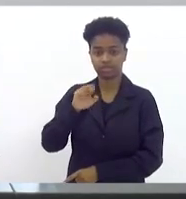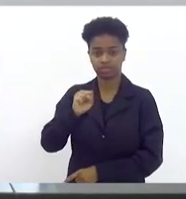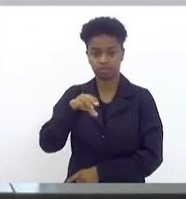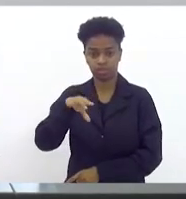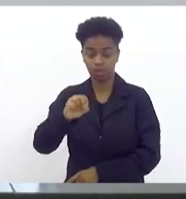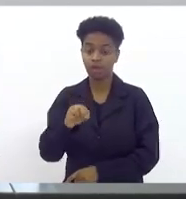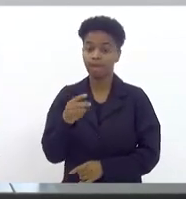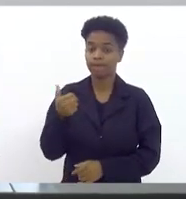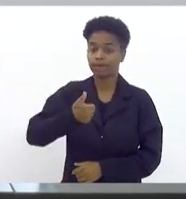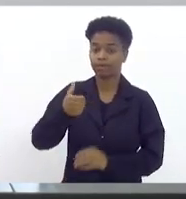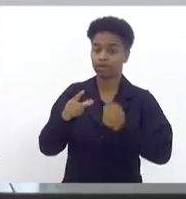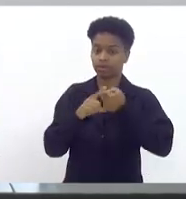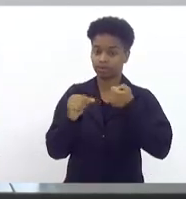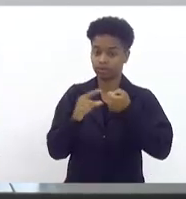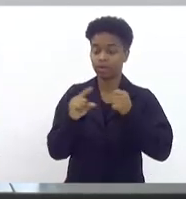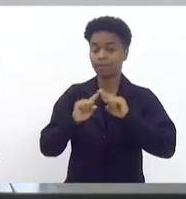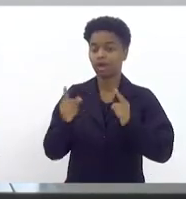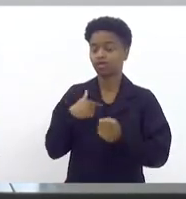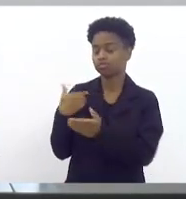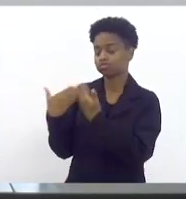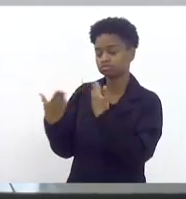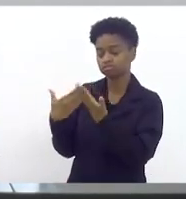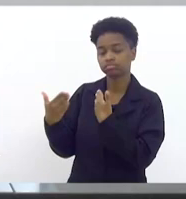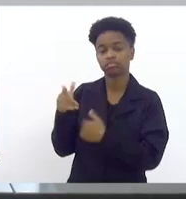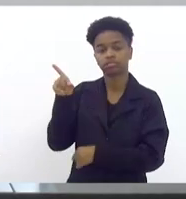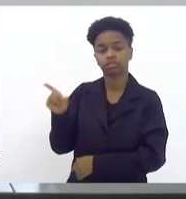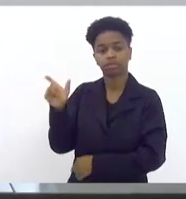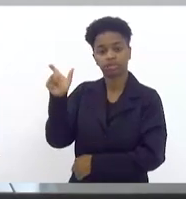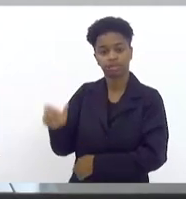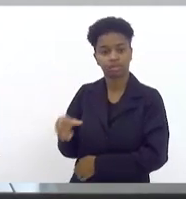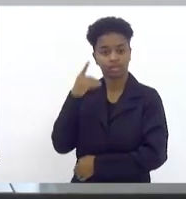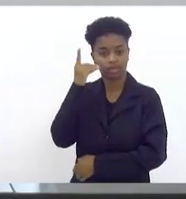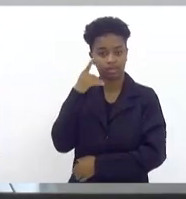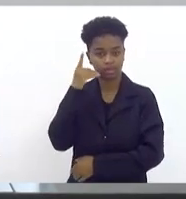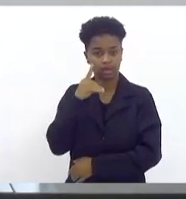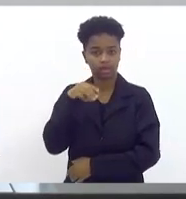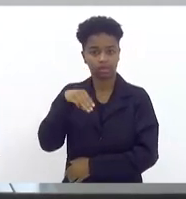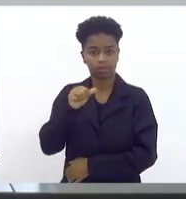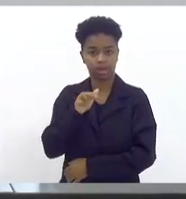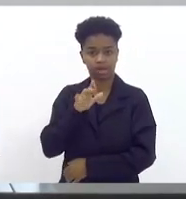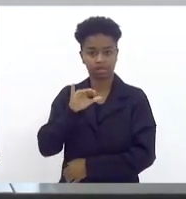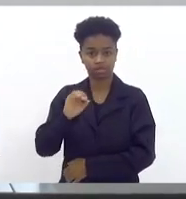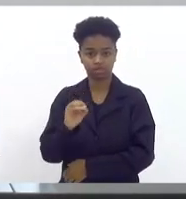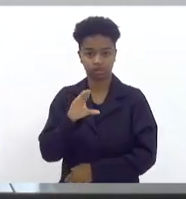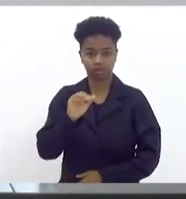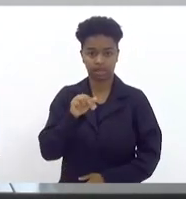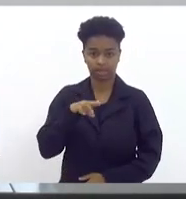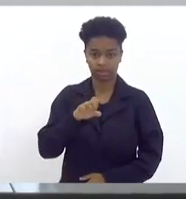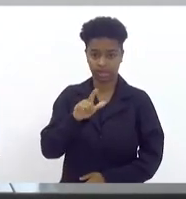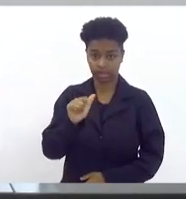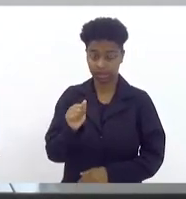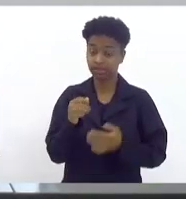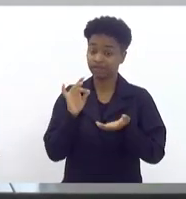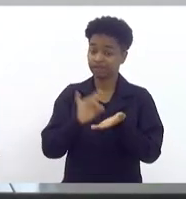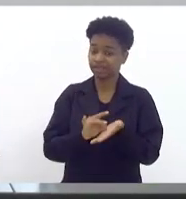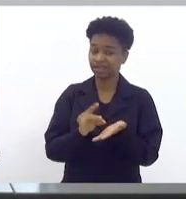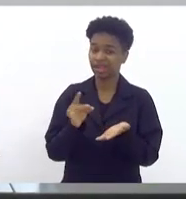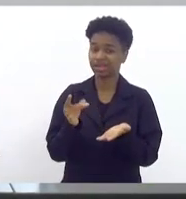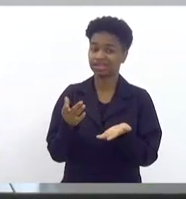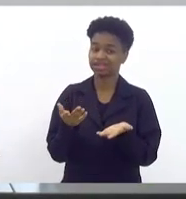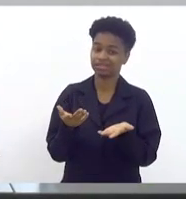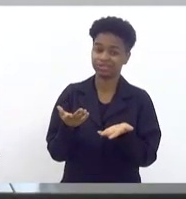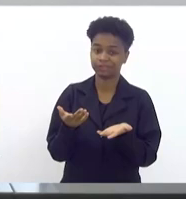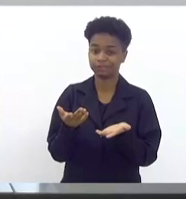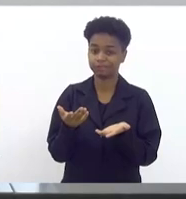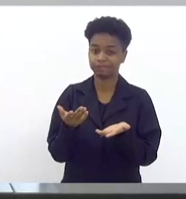que conversando aqui com a assessoria do deputado autor, o deputado Márcio Canella, na verdade, quando